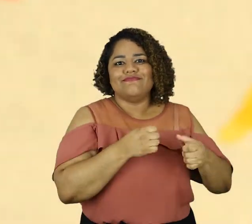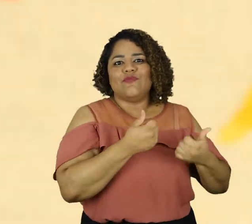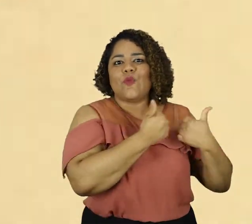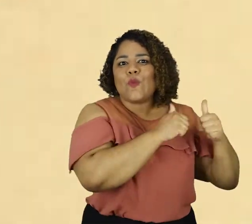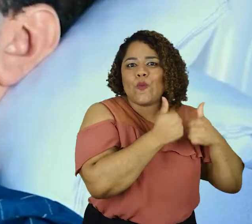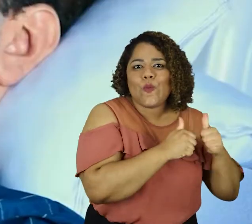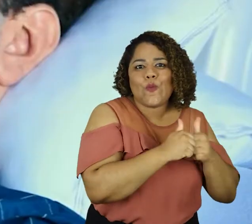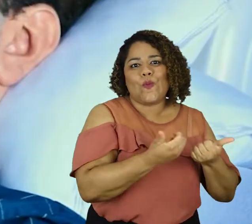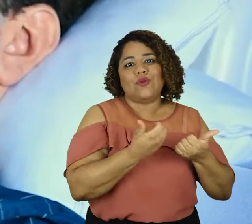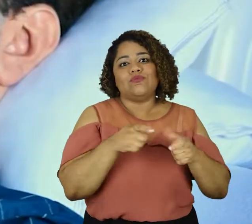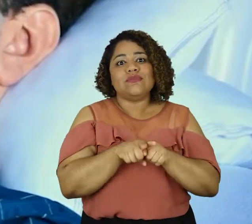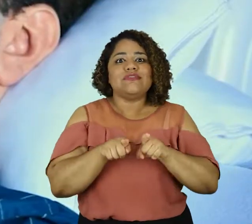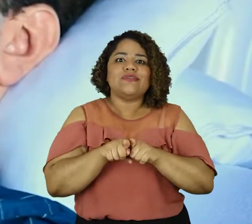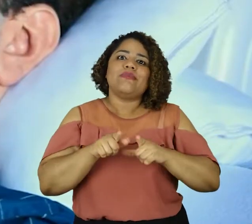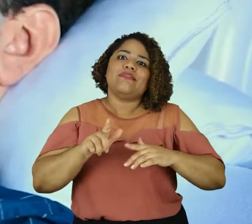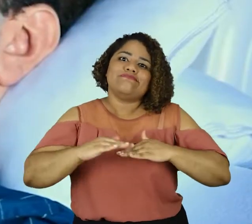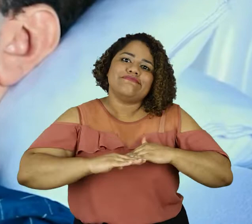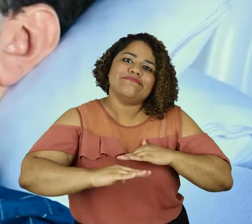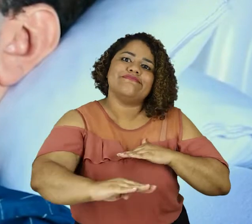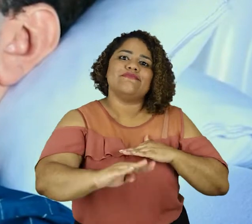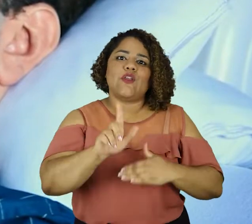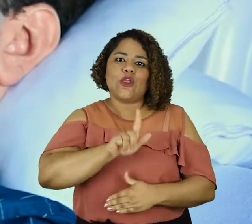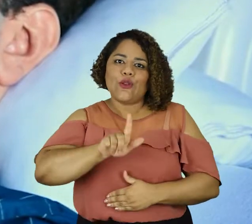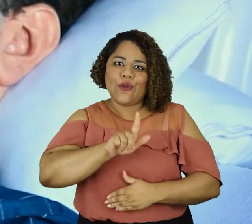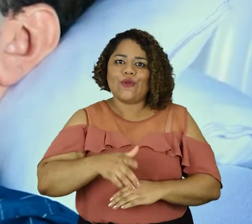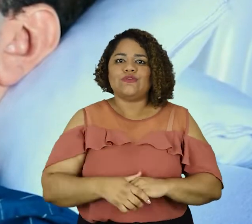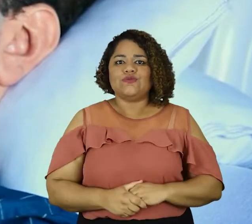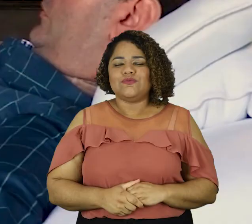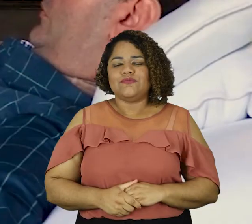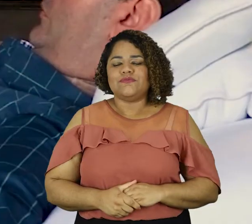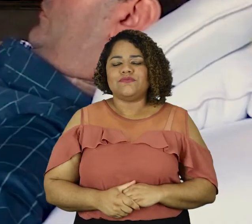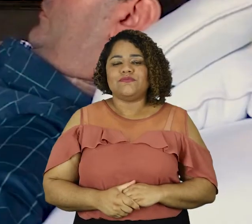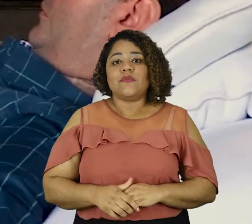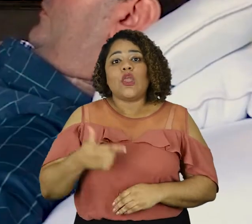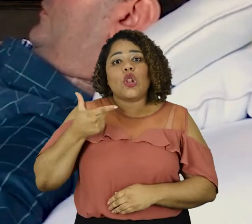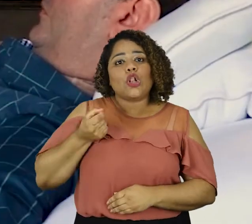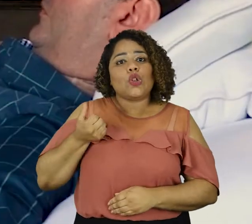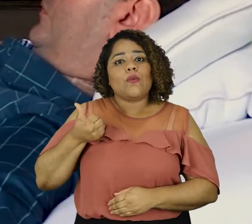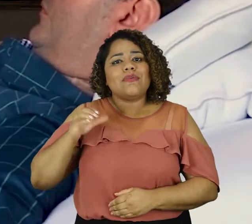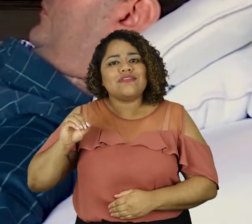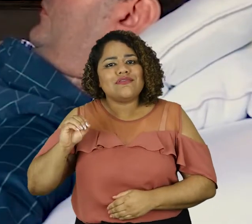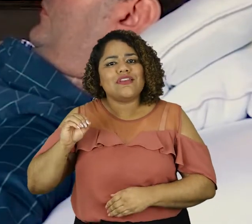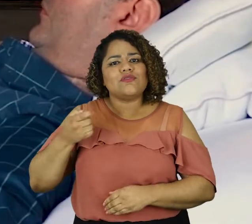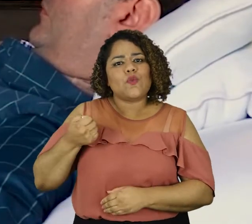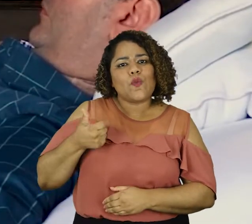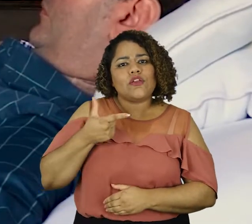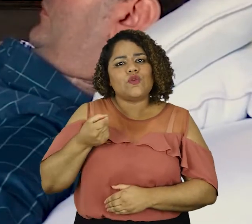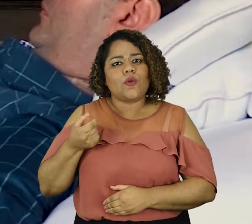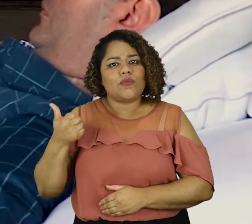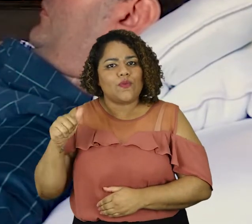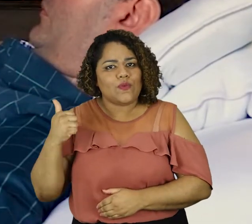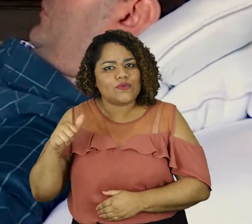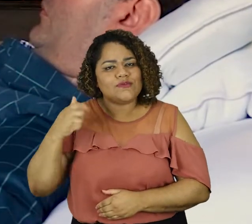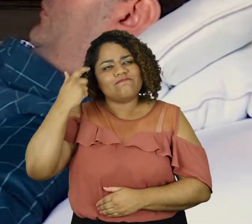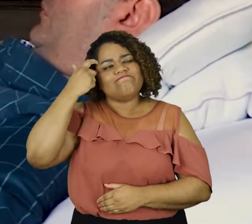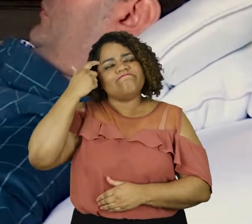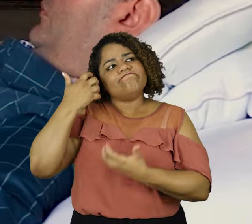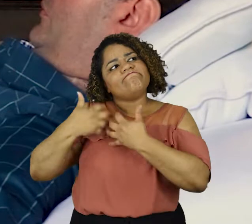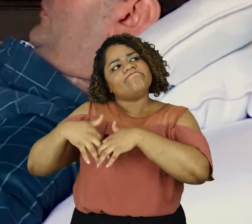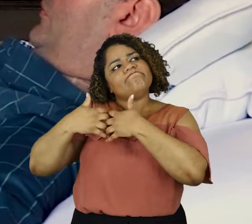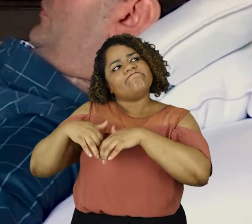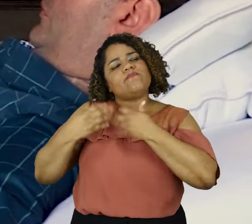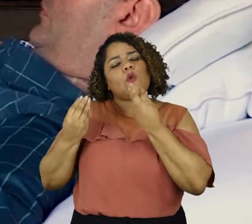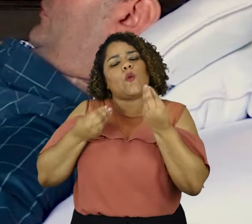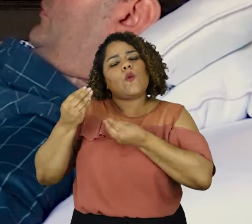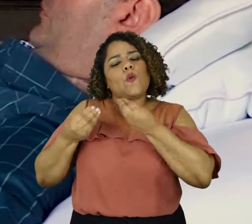calçadas. Na virada do ano de 2010 para 2011 parei para refletir e me questionar sobre o que desejava fazer com a